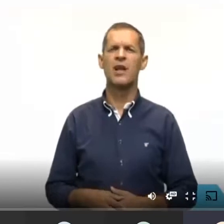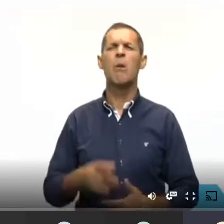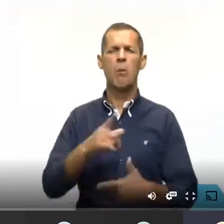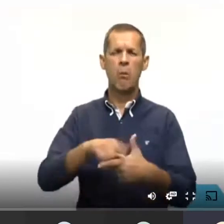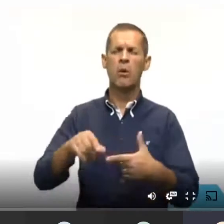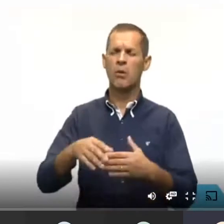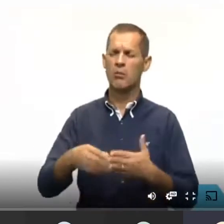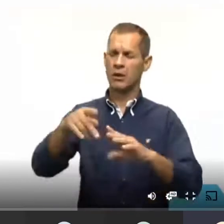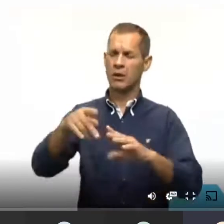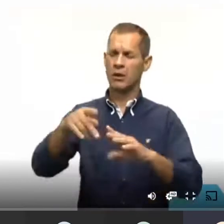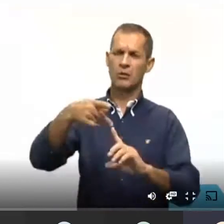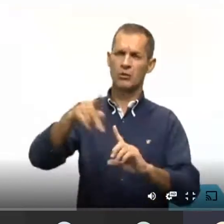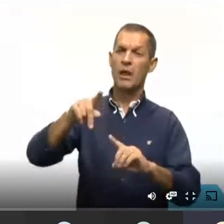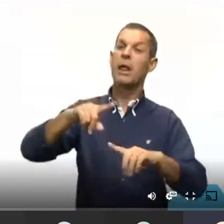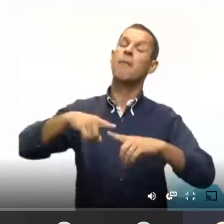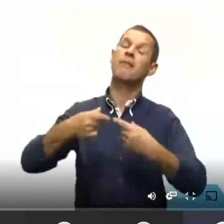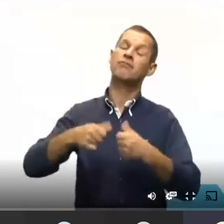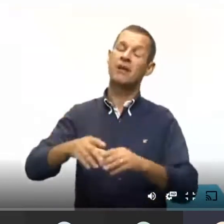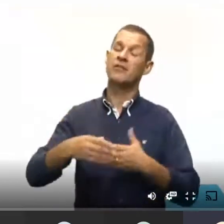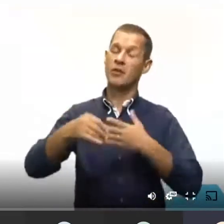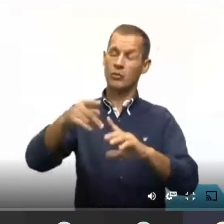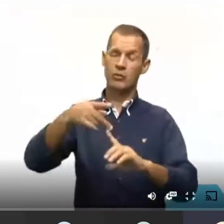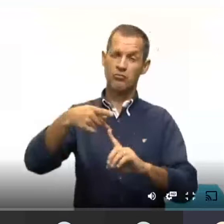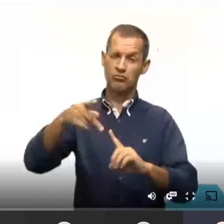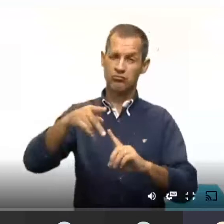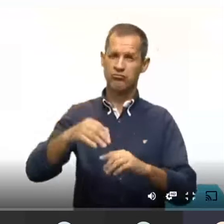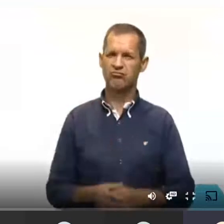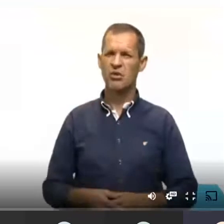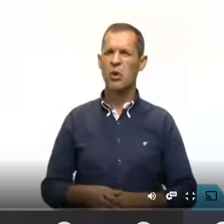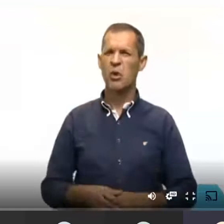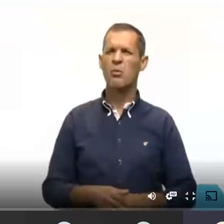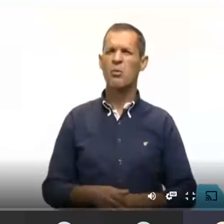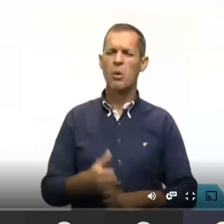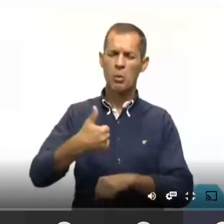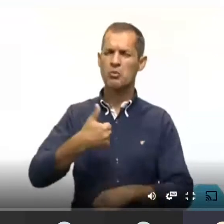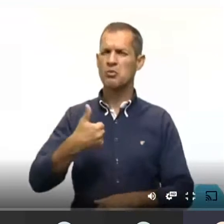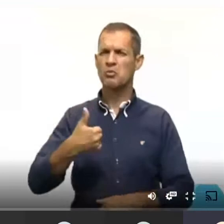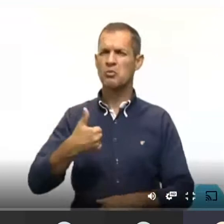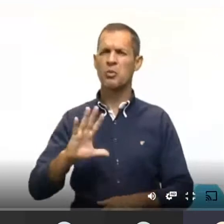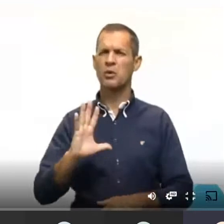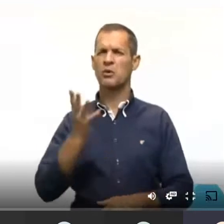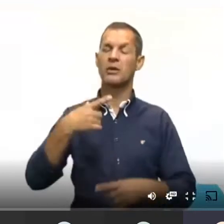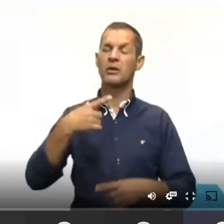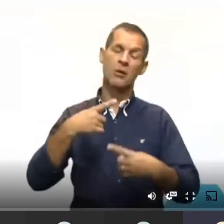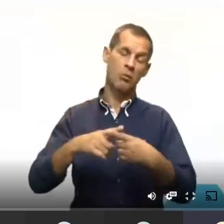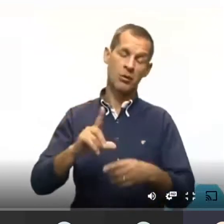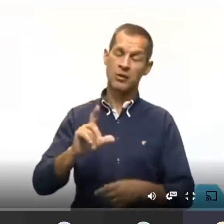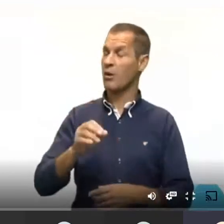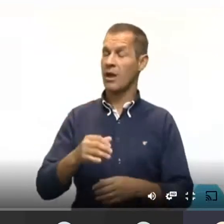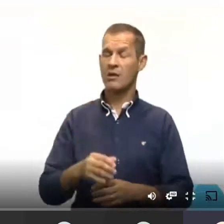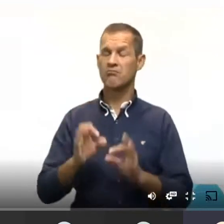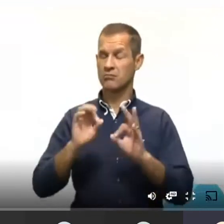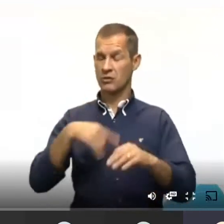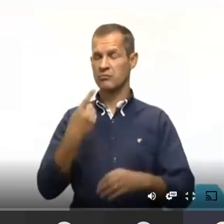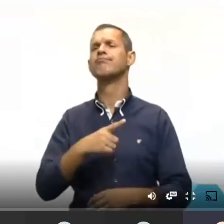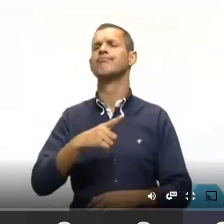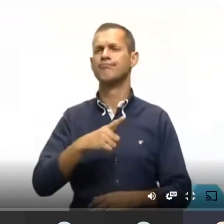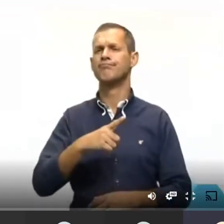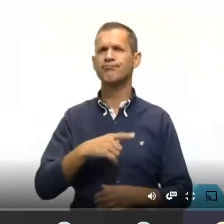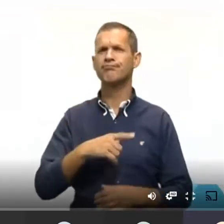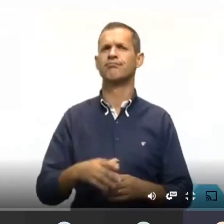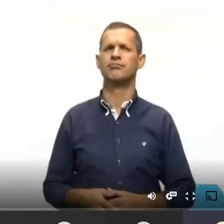Ele fica prejudicado. E esse transporte de gorduras não é efetivo. E por não ser efetivo, a